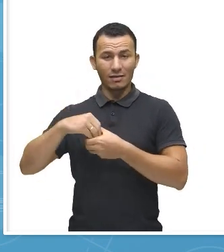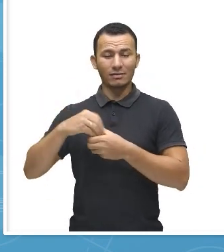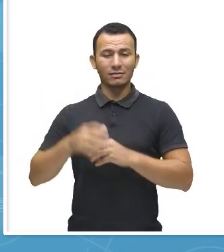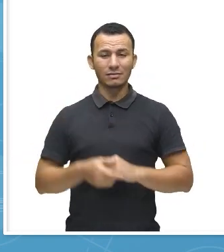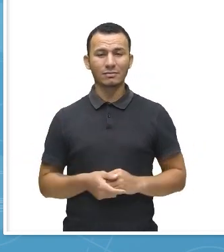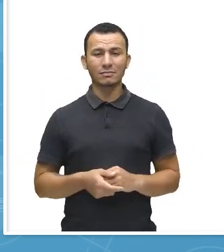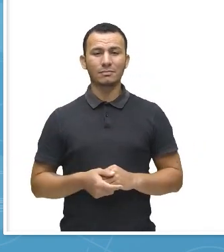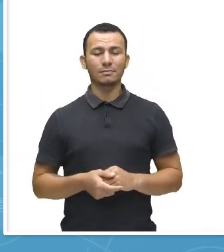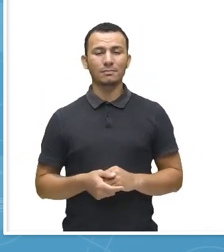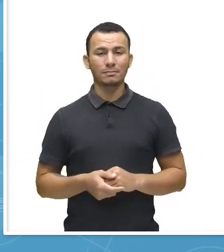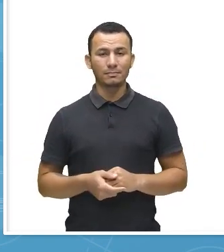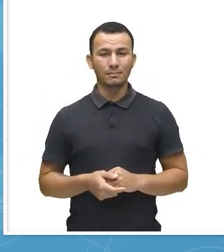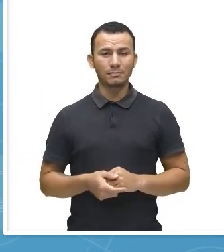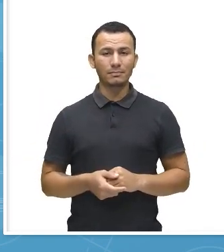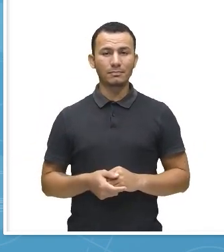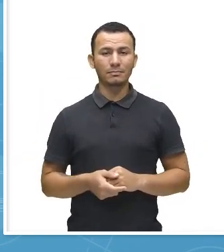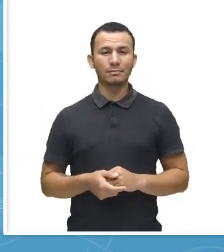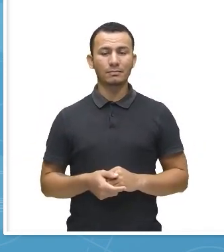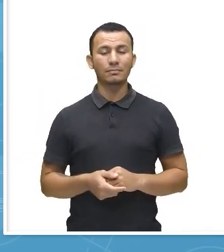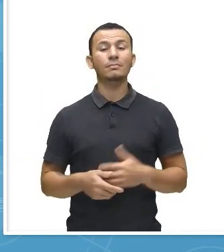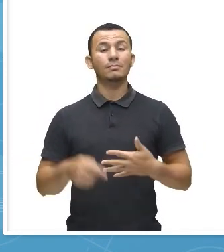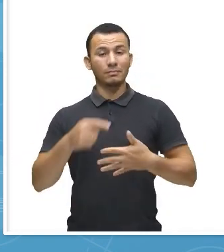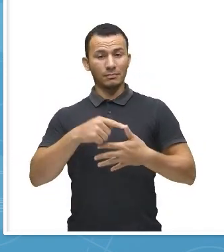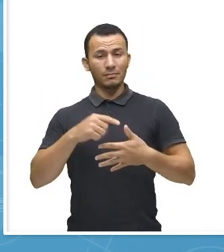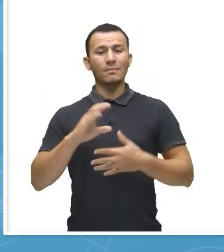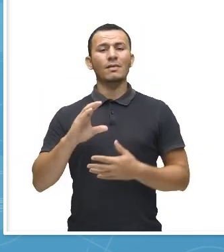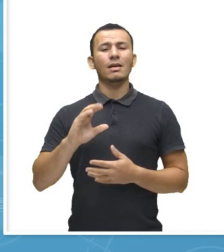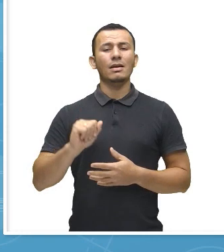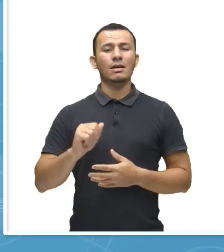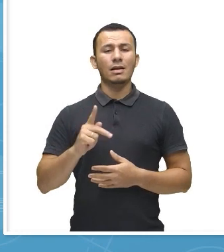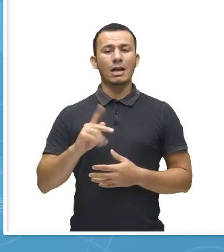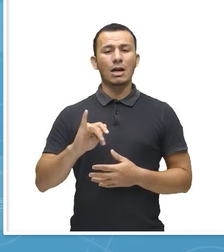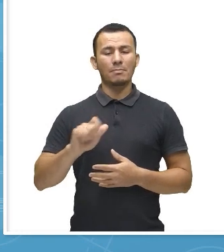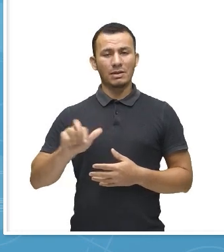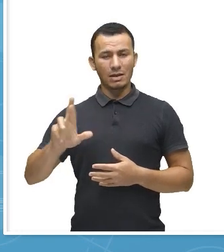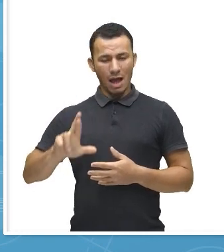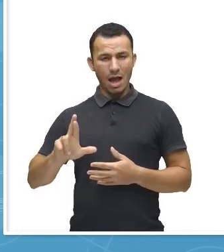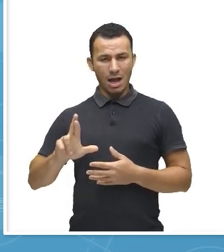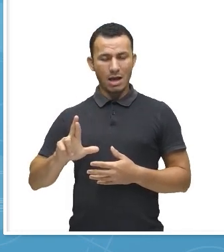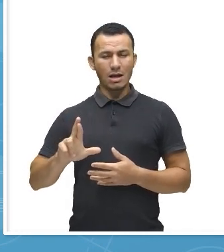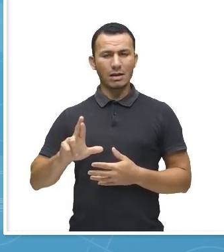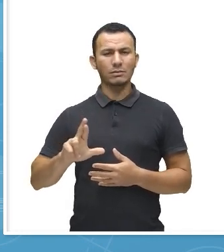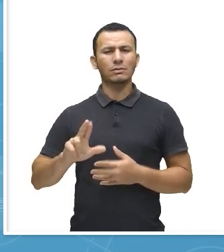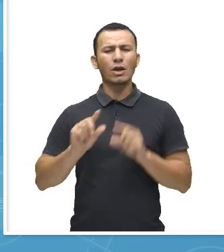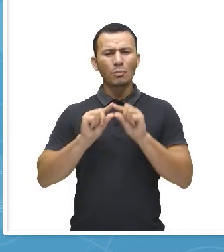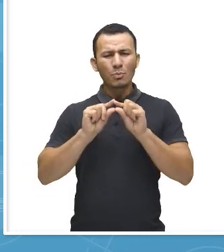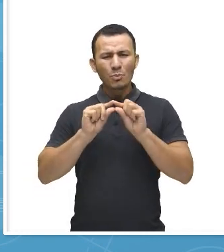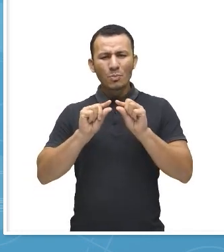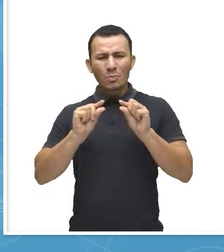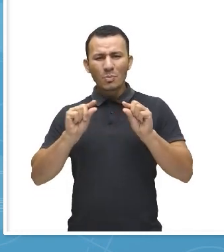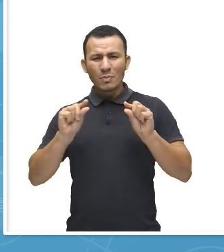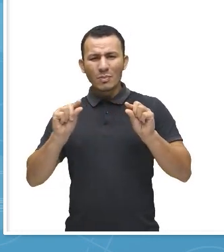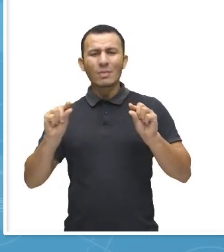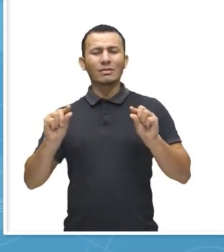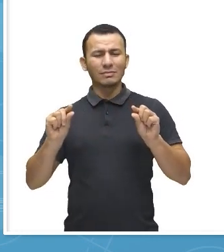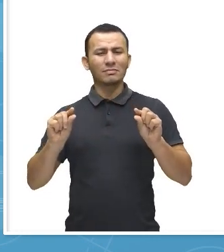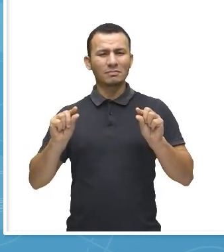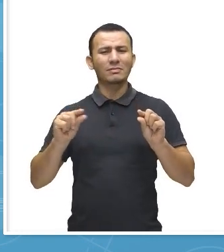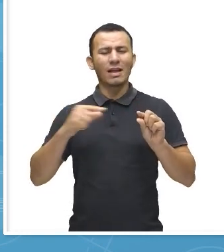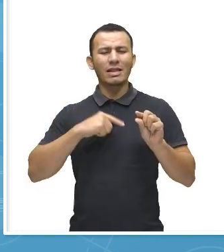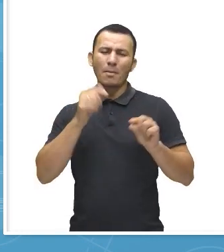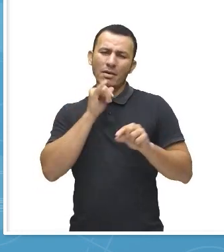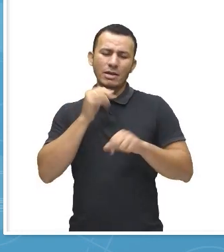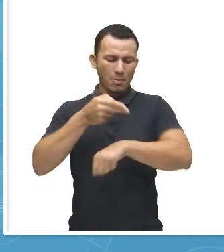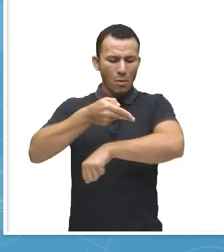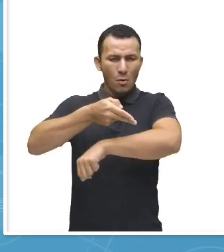Nós temos aí, ó, os capilares, né, que são esses vasos sanguíneos bem finos. Às vezes a gente tem ali um